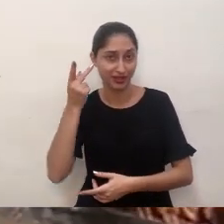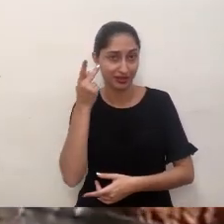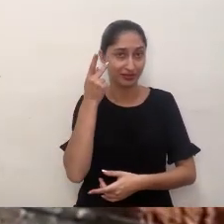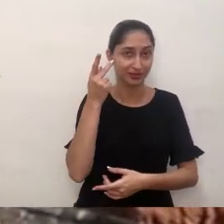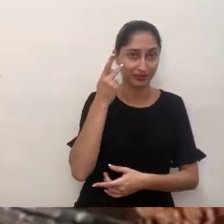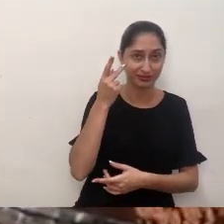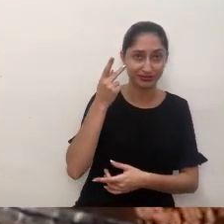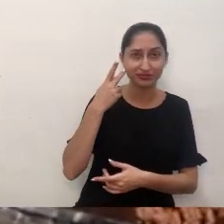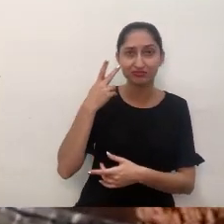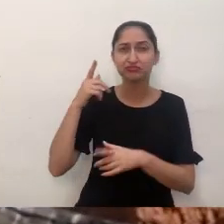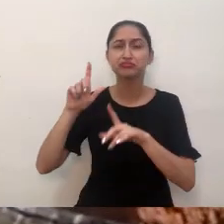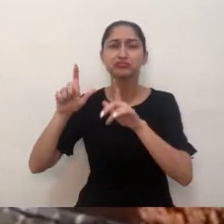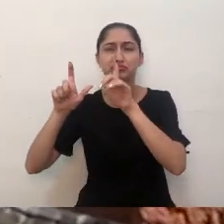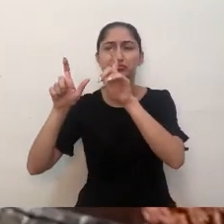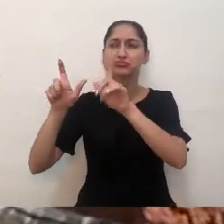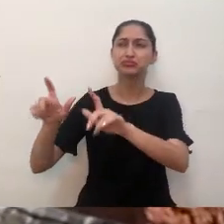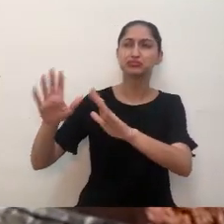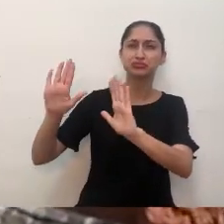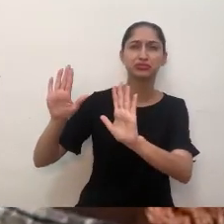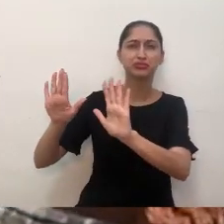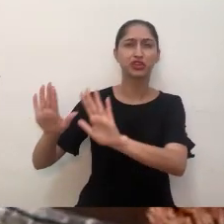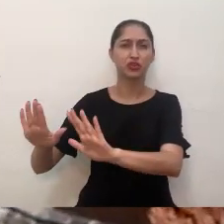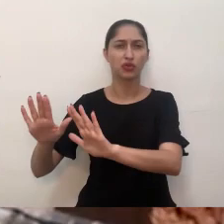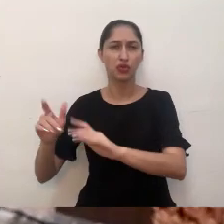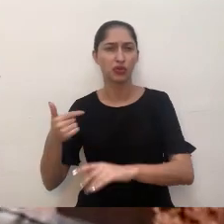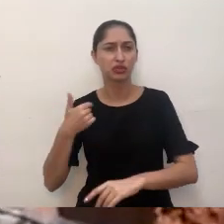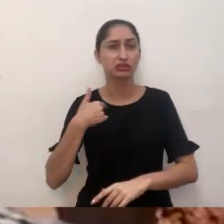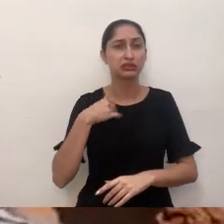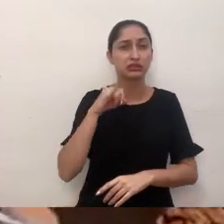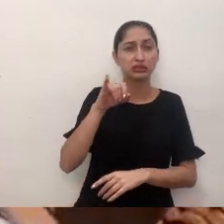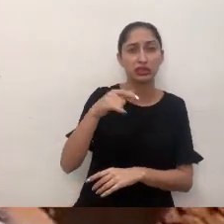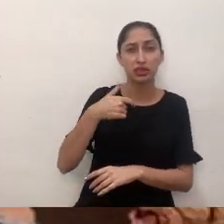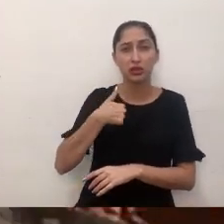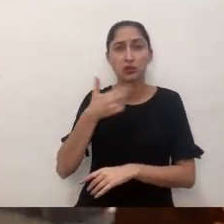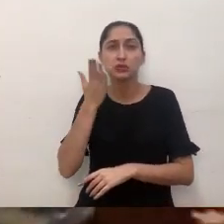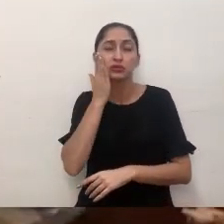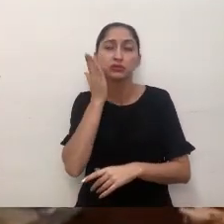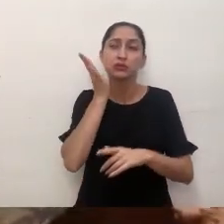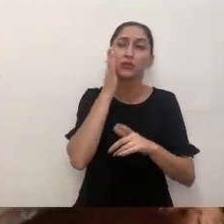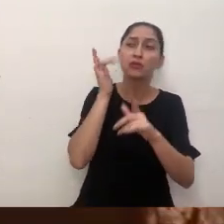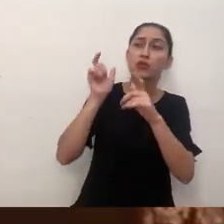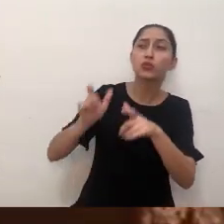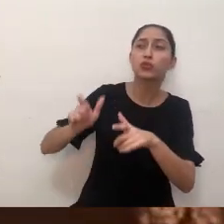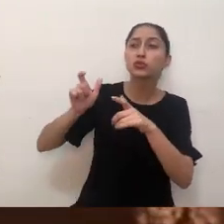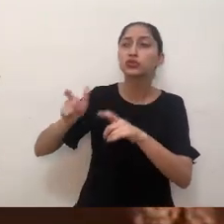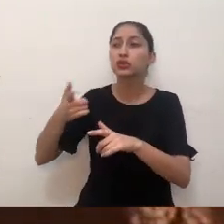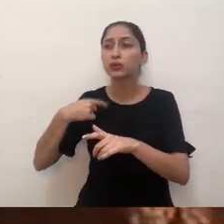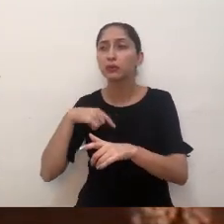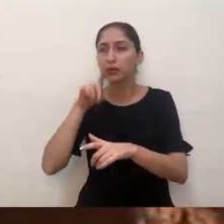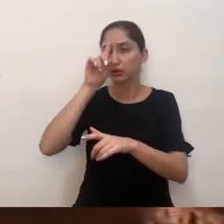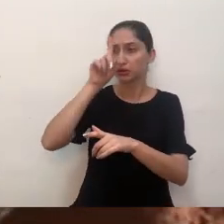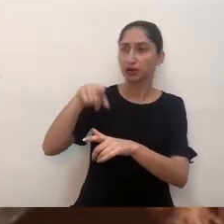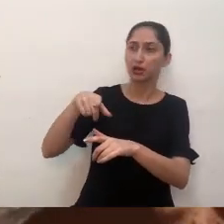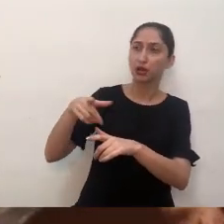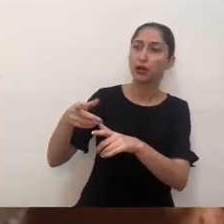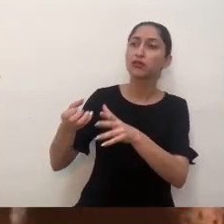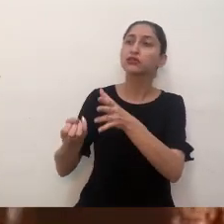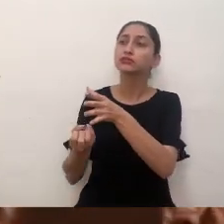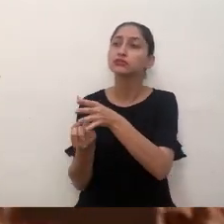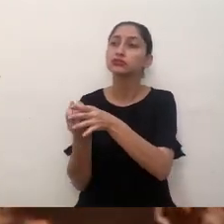se assentou. Se eu soubesse onde era, mandava plantar